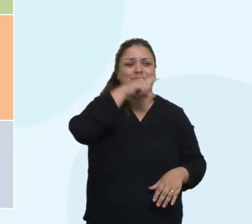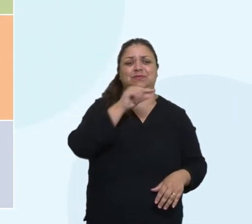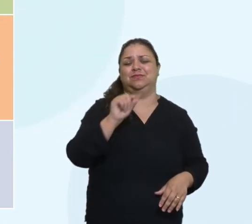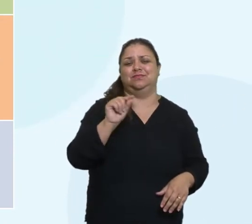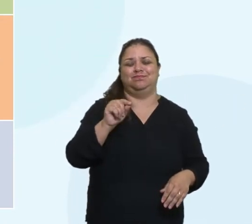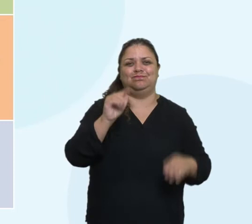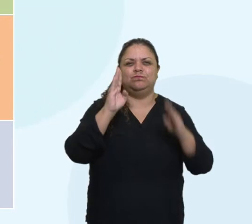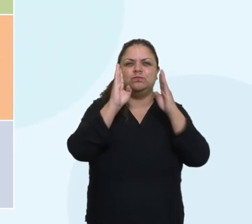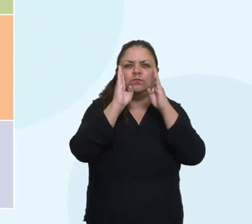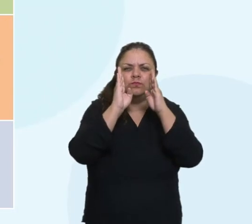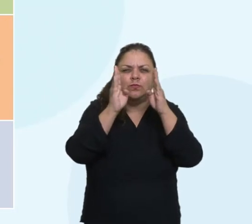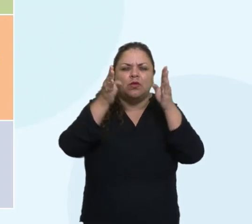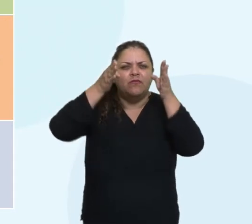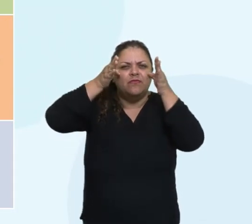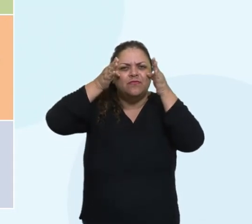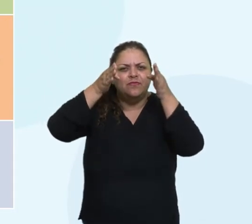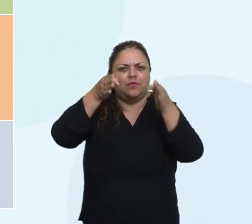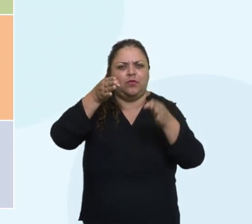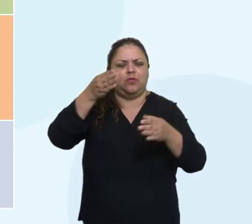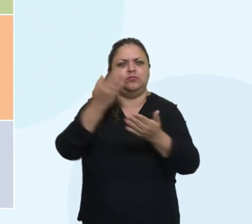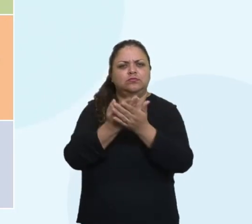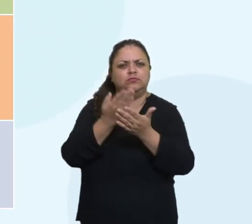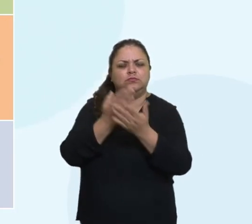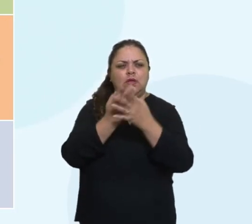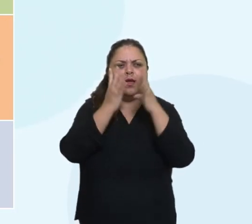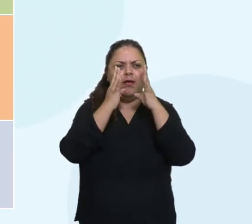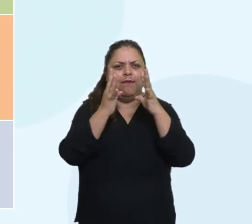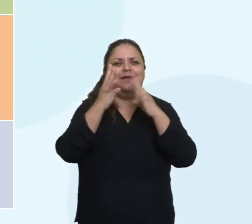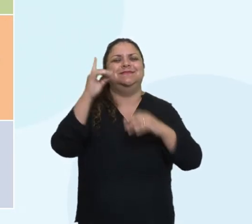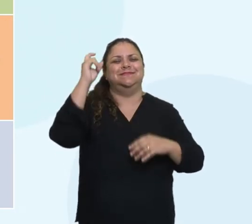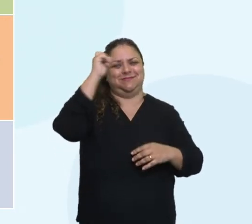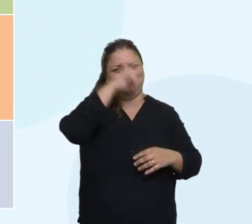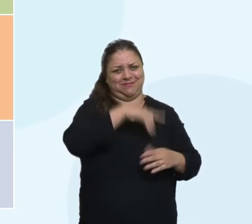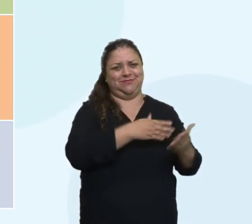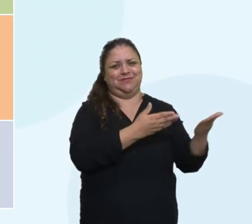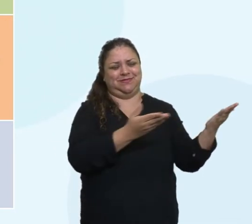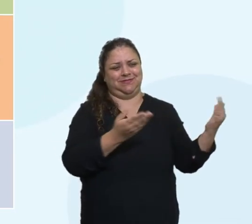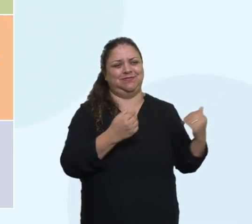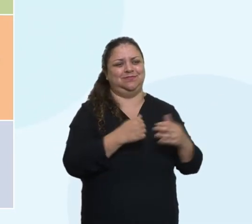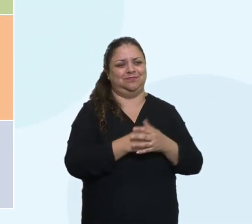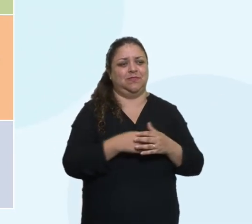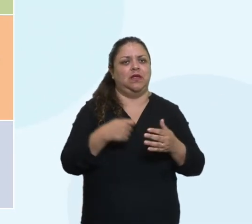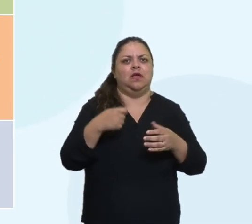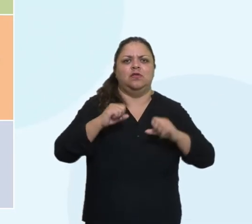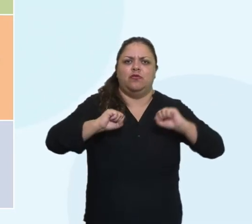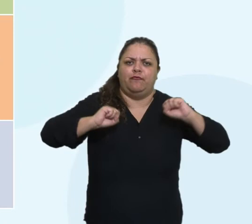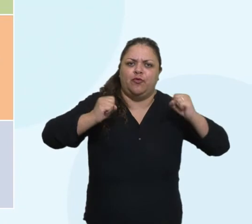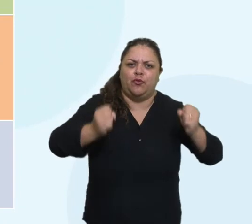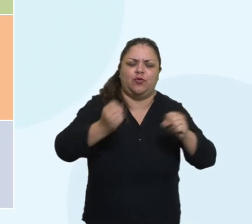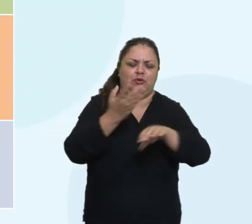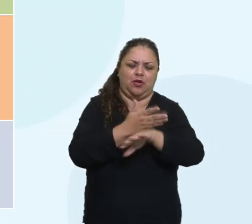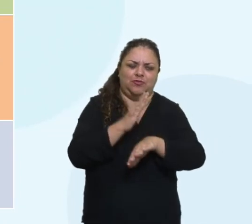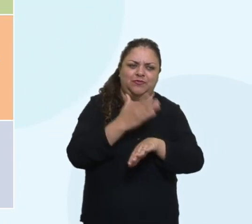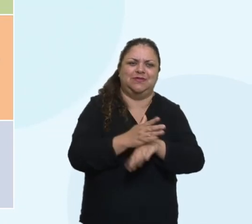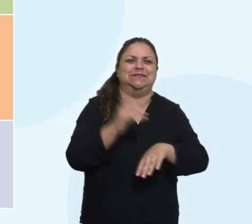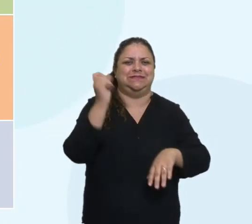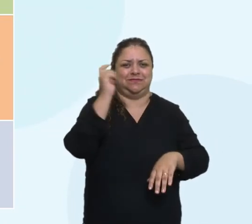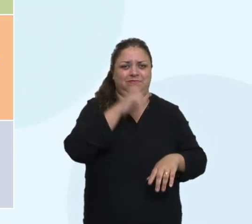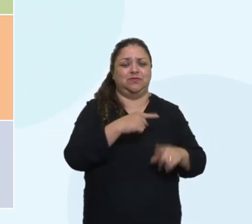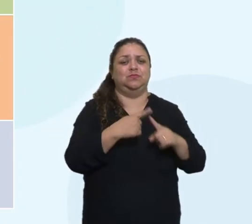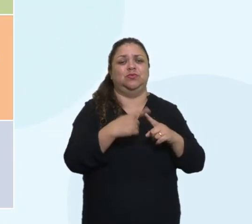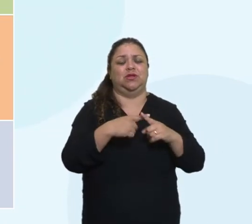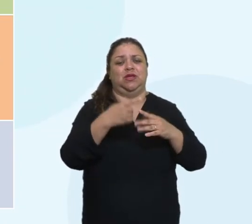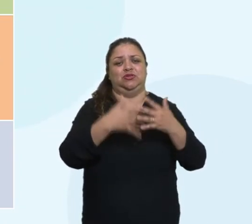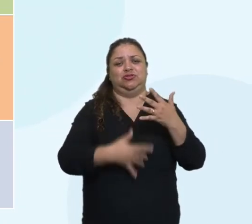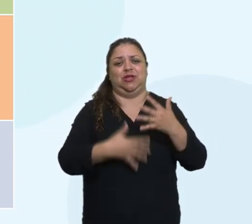dificuldades para se concentrar nas aulas né para persistir cumprir aí as atividades escolares estão muito claro que na interação dos